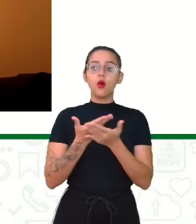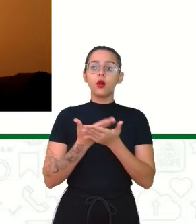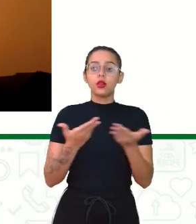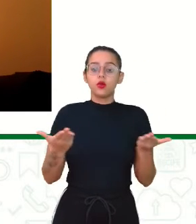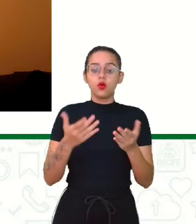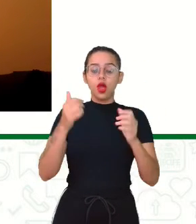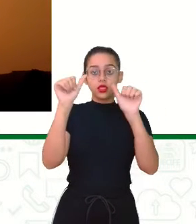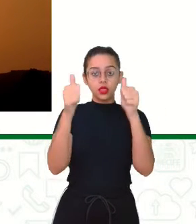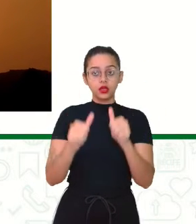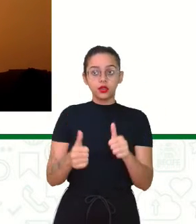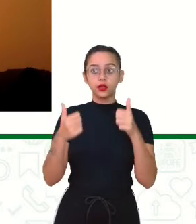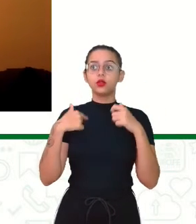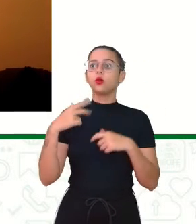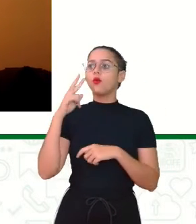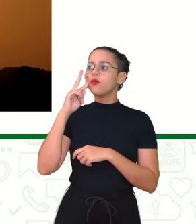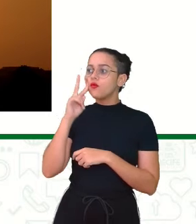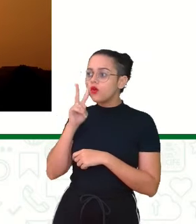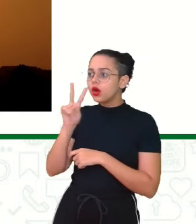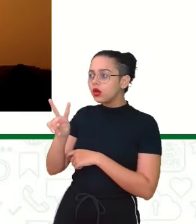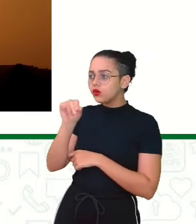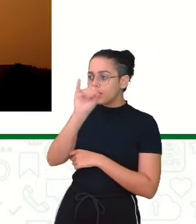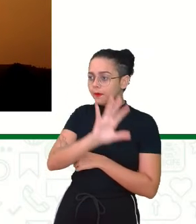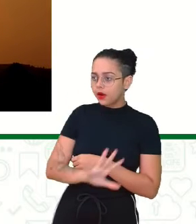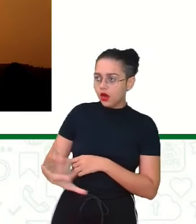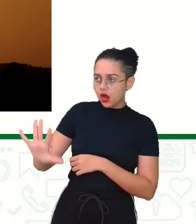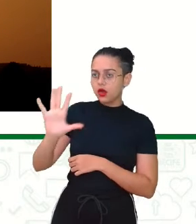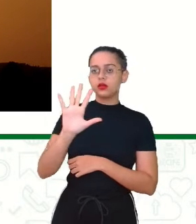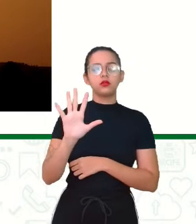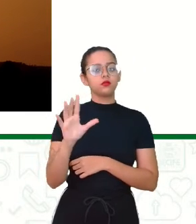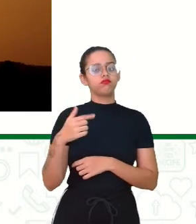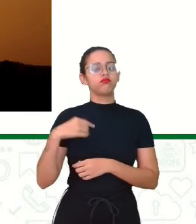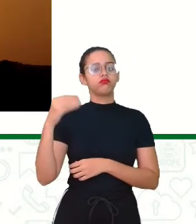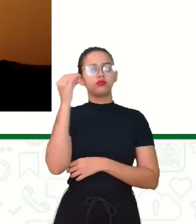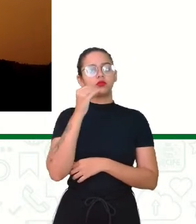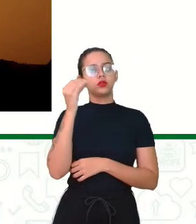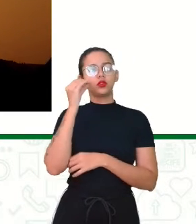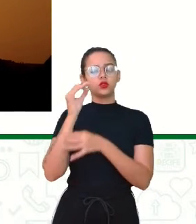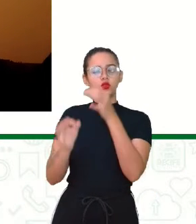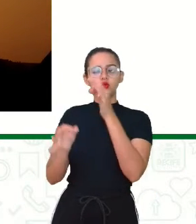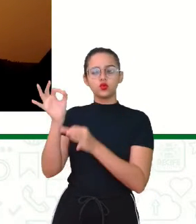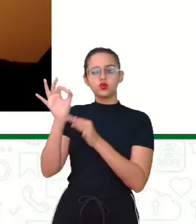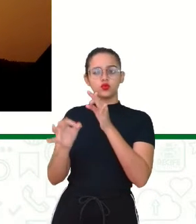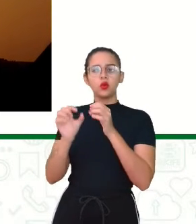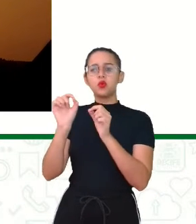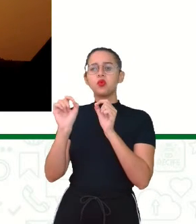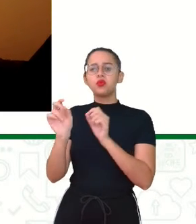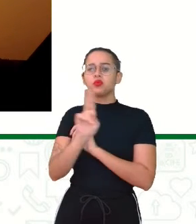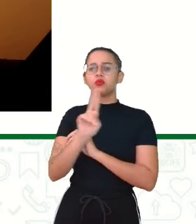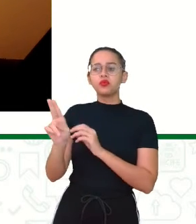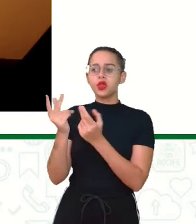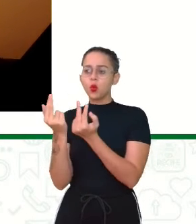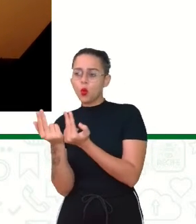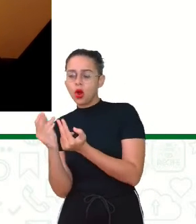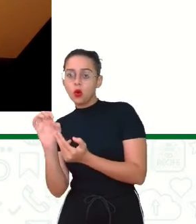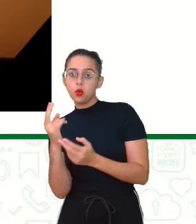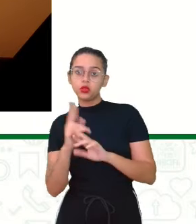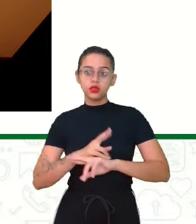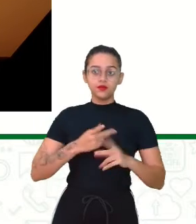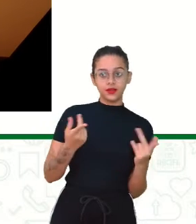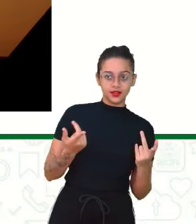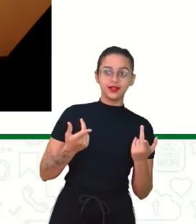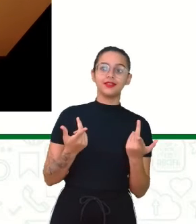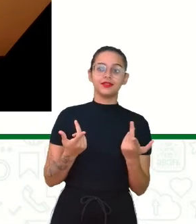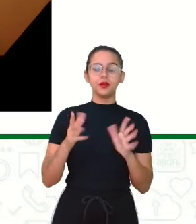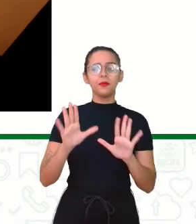eu estou observando imagens, situações, e eu vou tentar julgar o que é que eu chamo de igual, o que é que eu chamo de